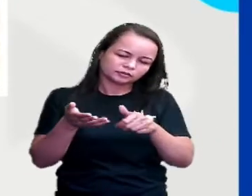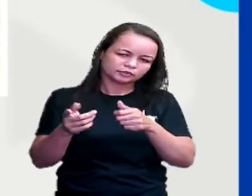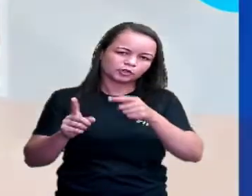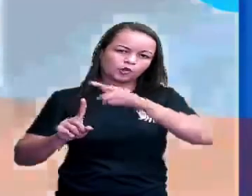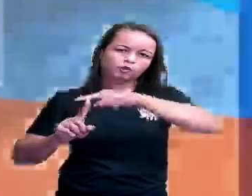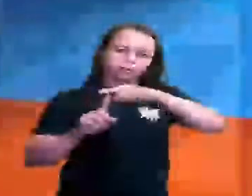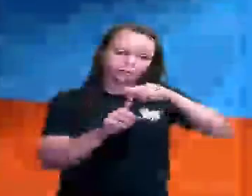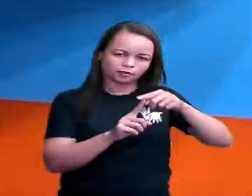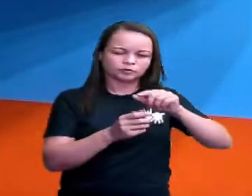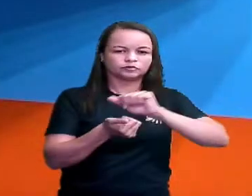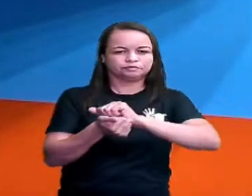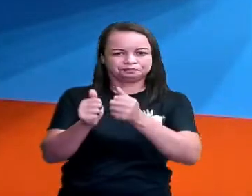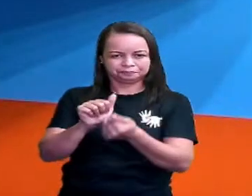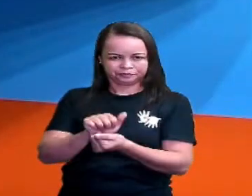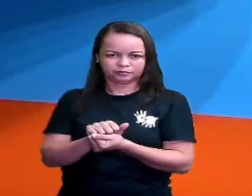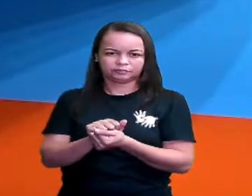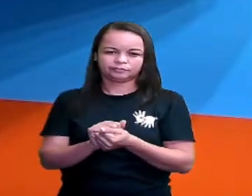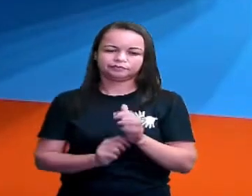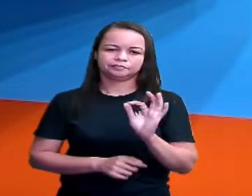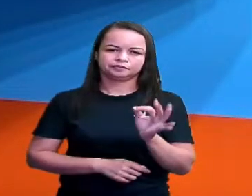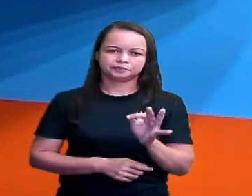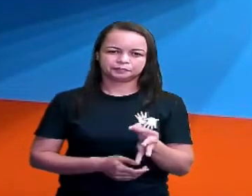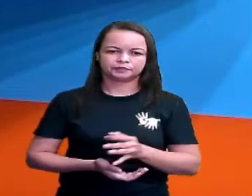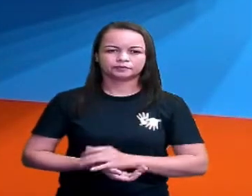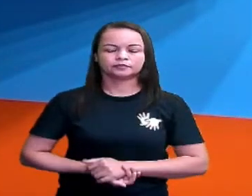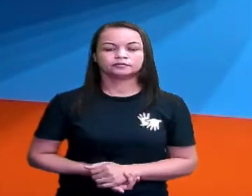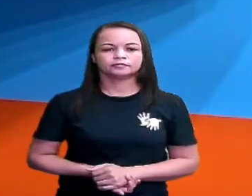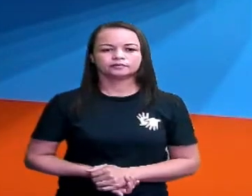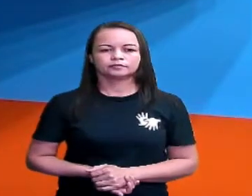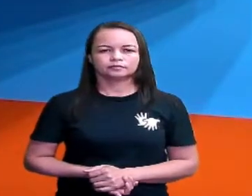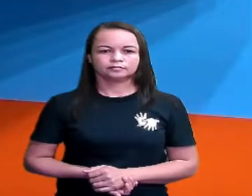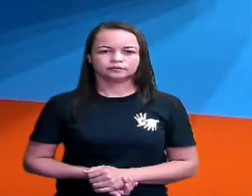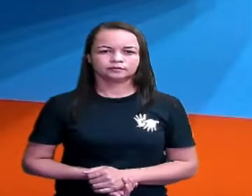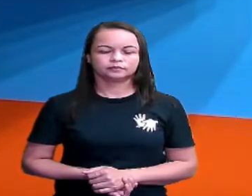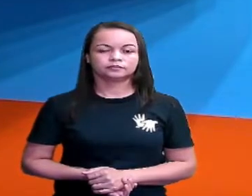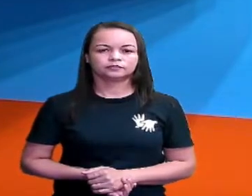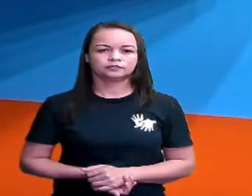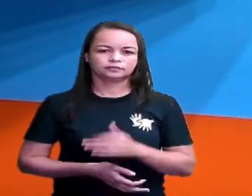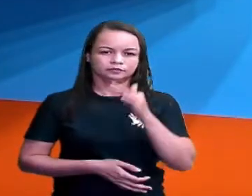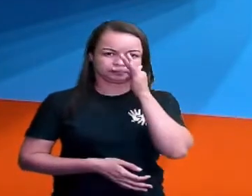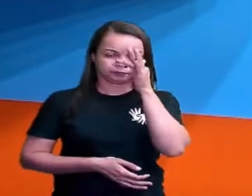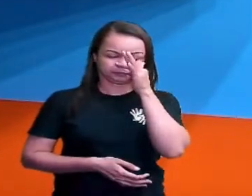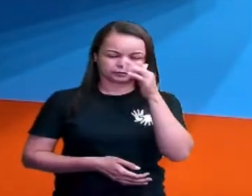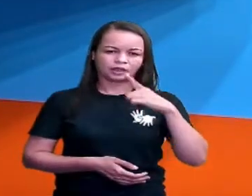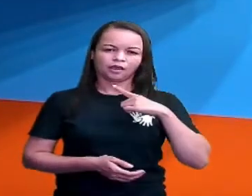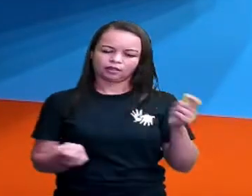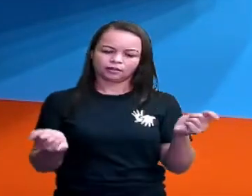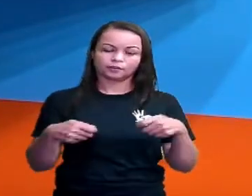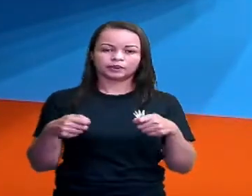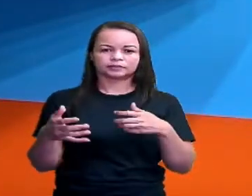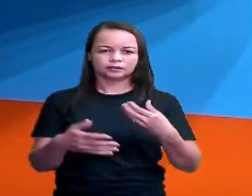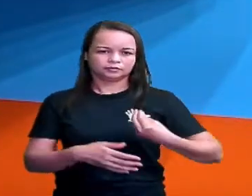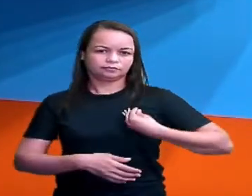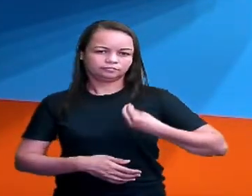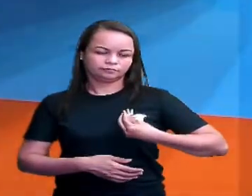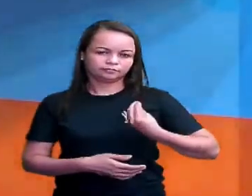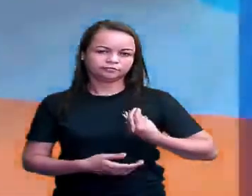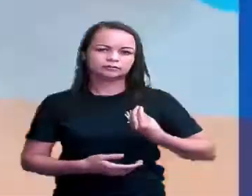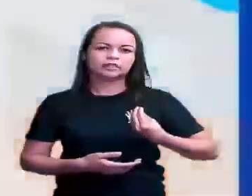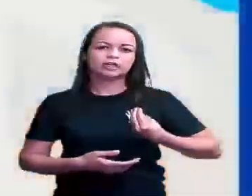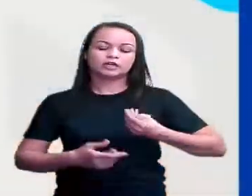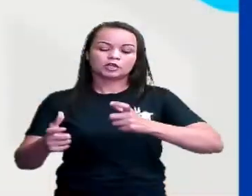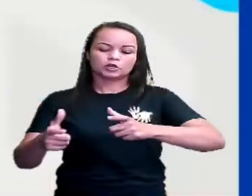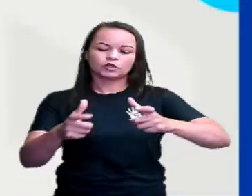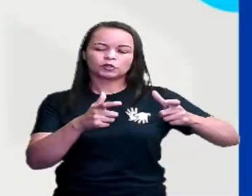de adaptações, tá certo? As plantas, elas possuem a capacidade de sobreviver em